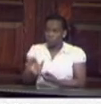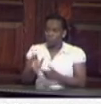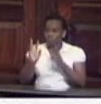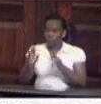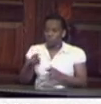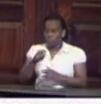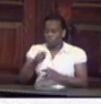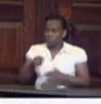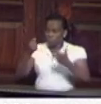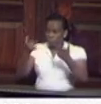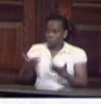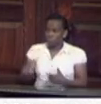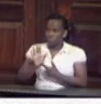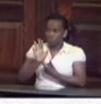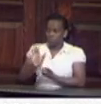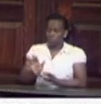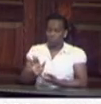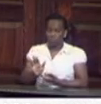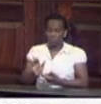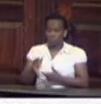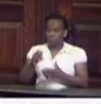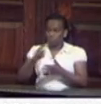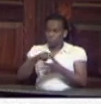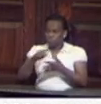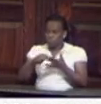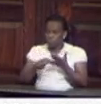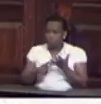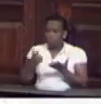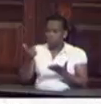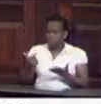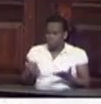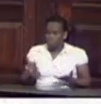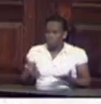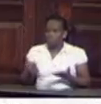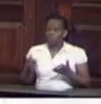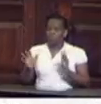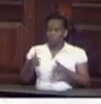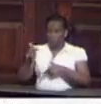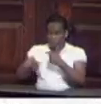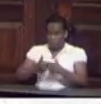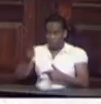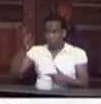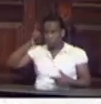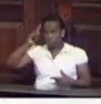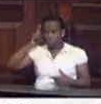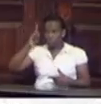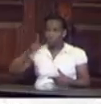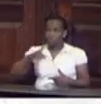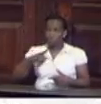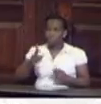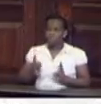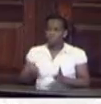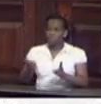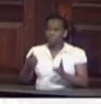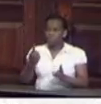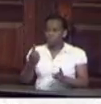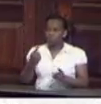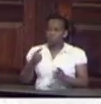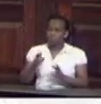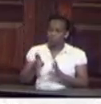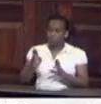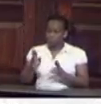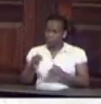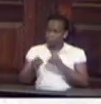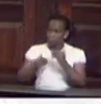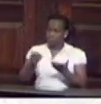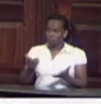caso, Vossa Excelência listou agora 12 delas, mas na vossa atuação diária sempre tem alguma nesse sentido. Então está